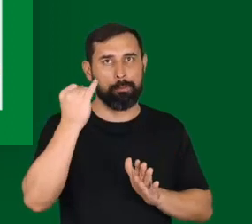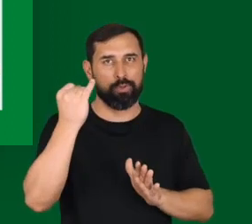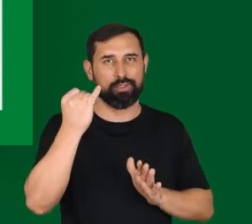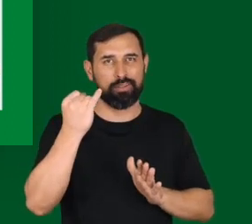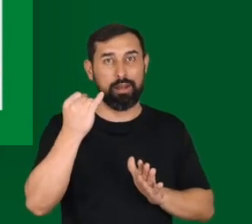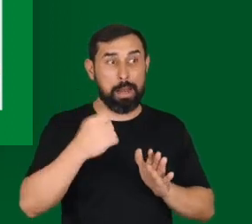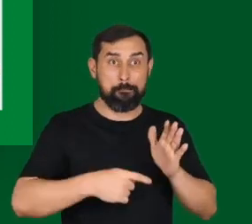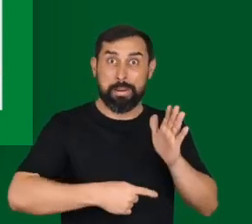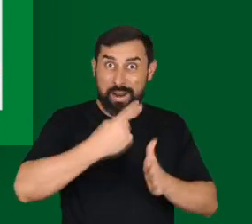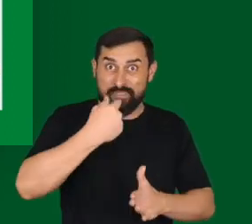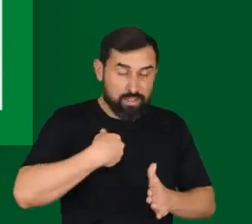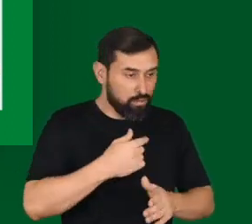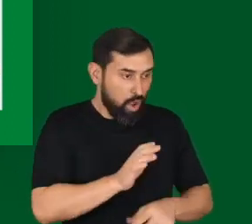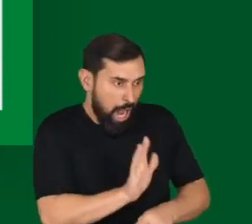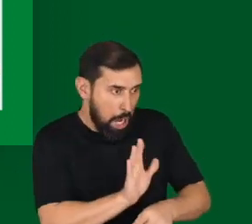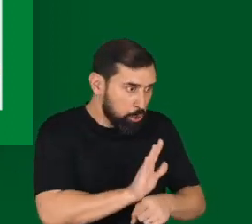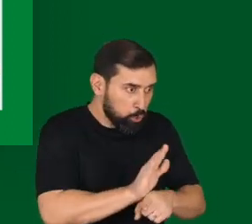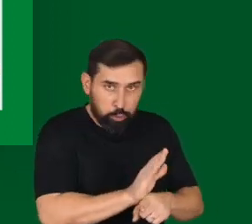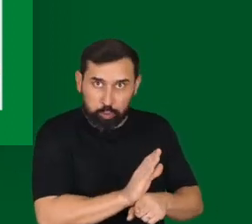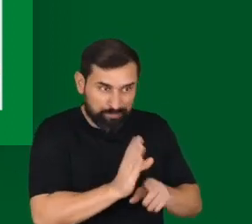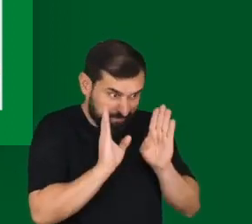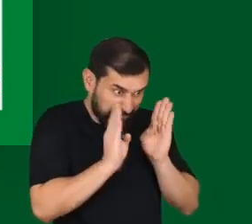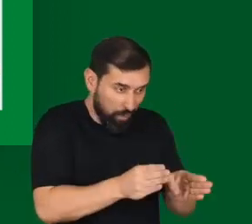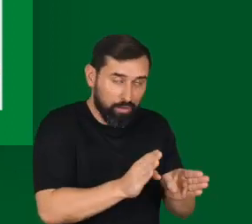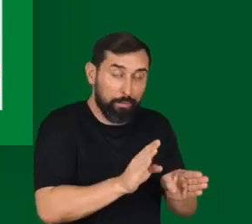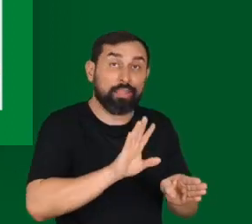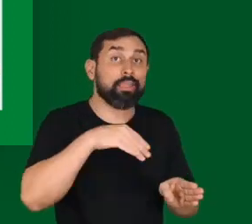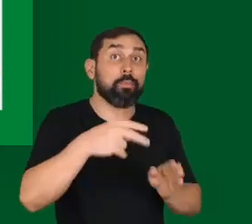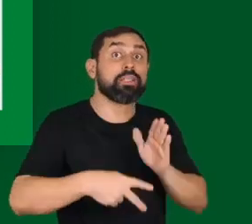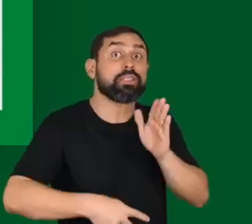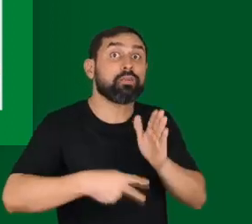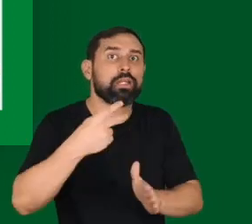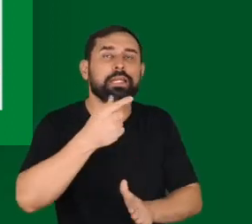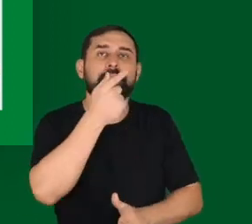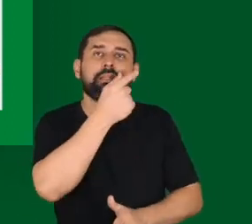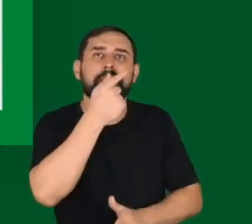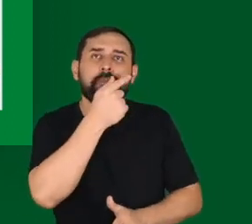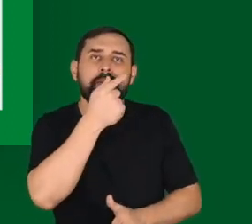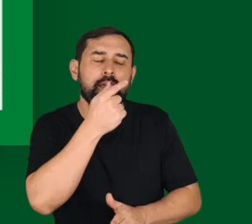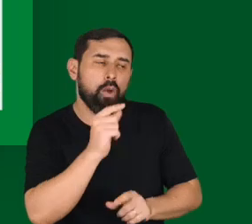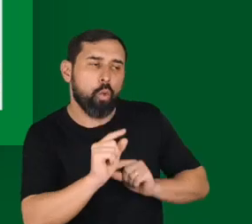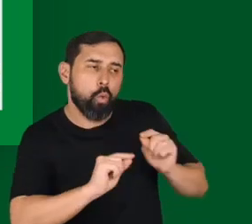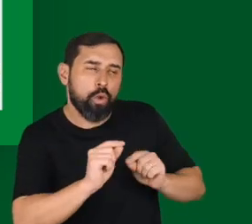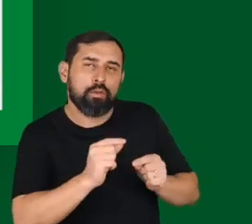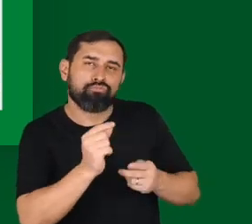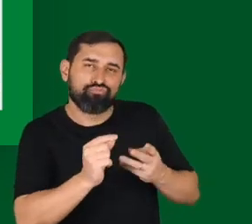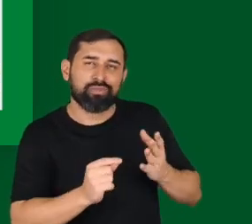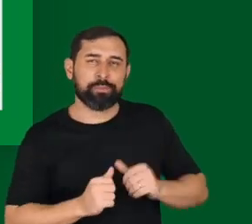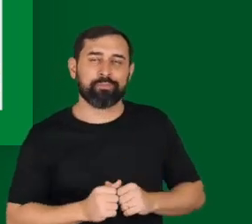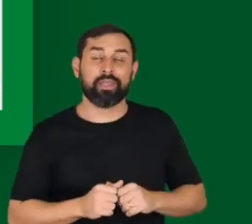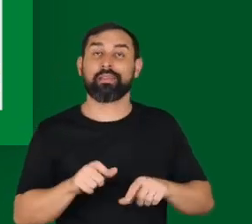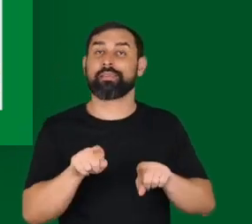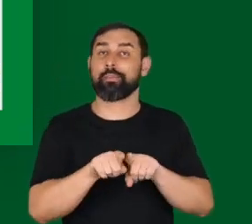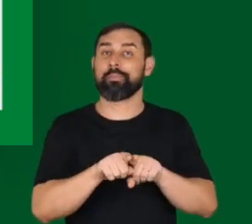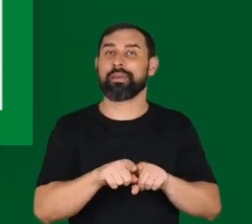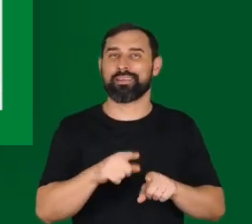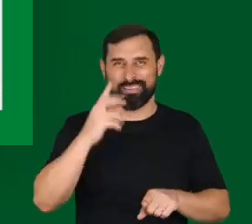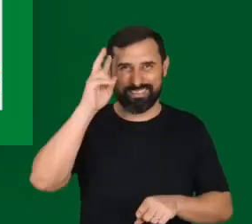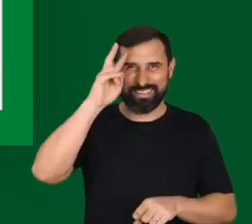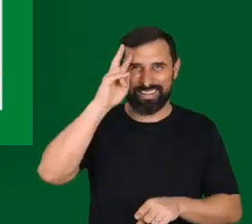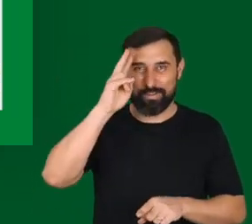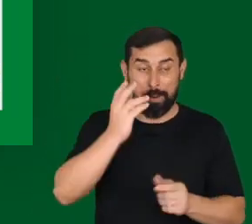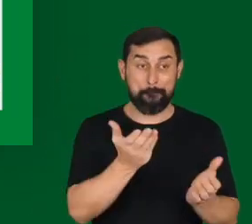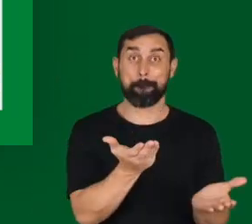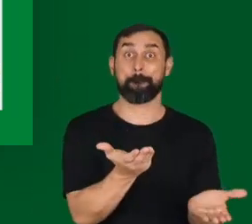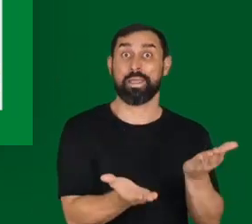secundária a gente pode verificar, tá? A glicemia desse paciente. Então o peso, ó, observa, lembra que